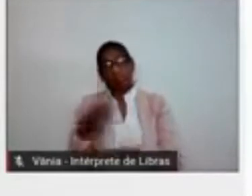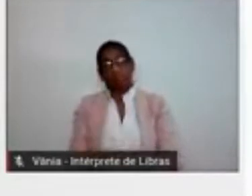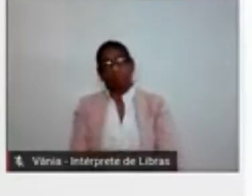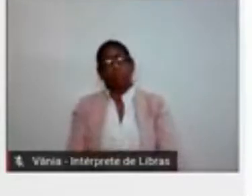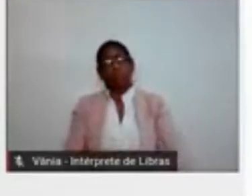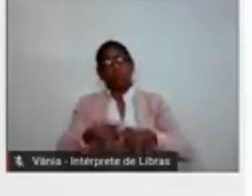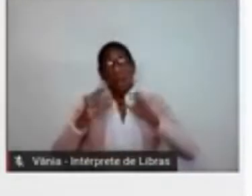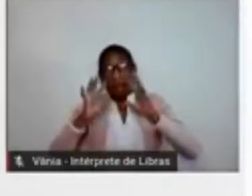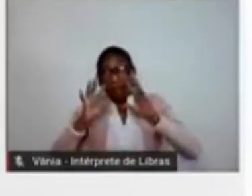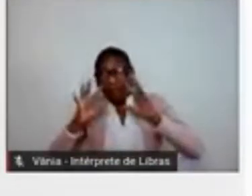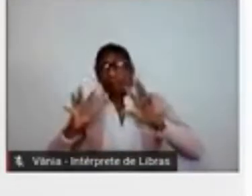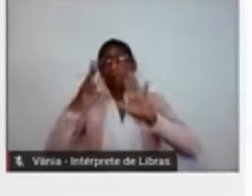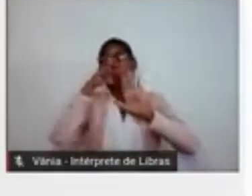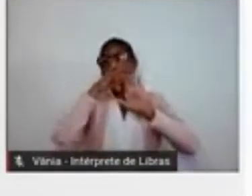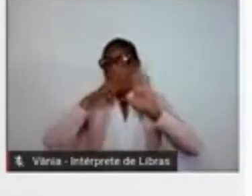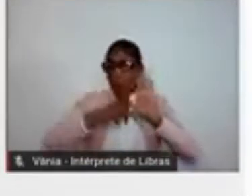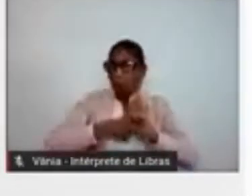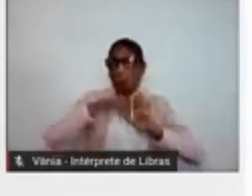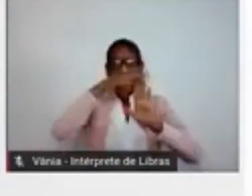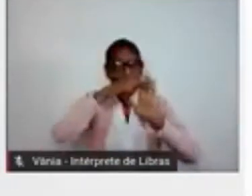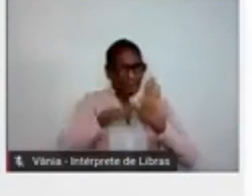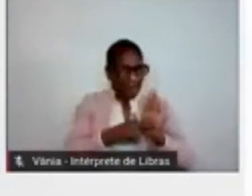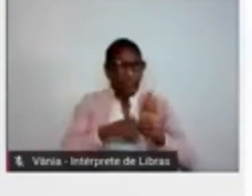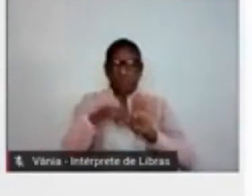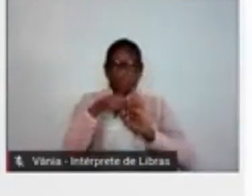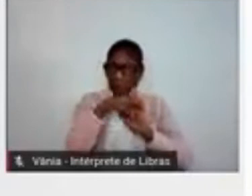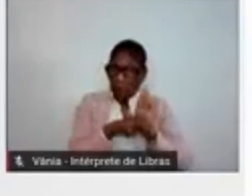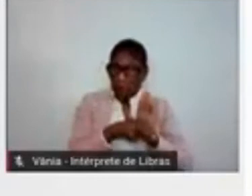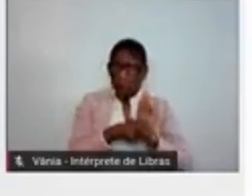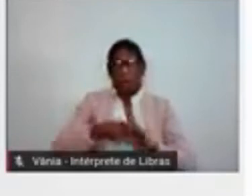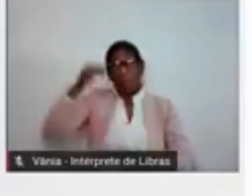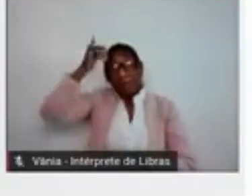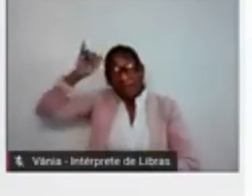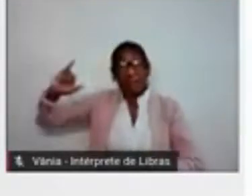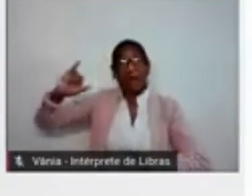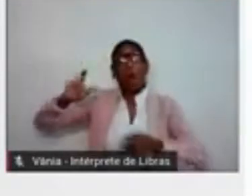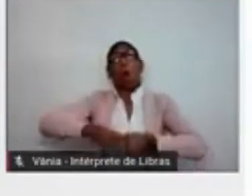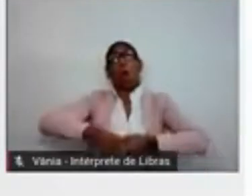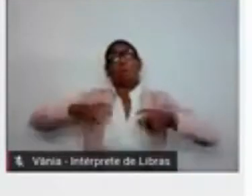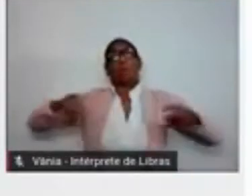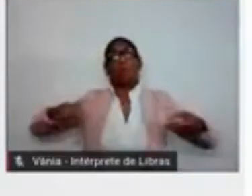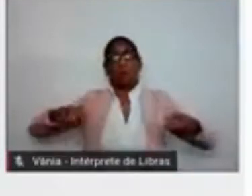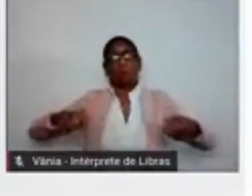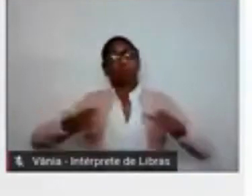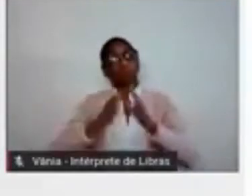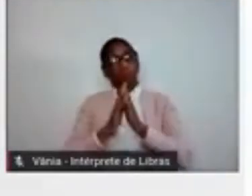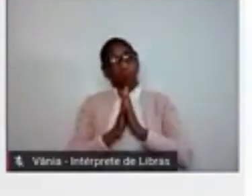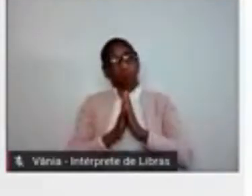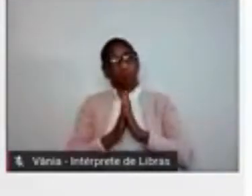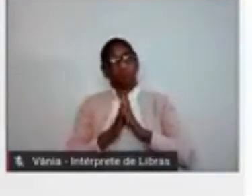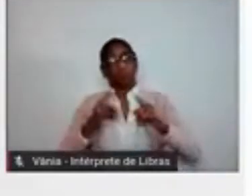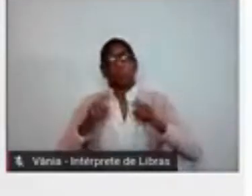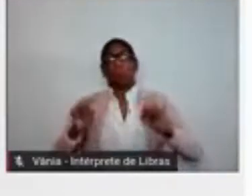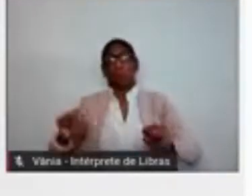atenção de cumprimento de protocolos, de regras a serem observados para evitar que qualquer sobressalto aqui gere uma situação de